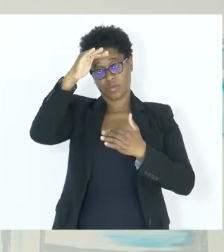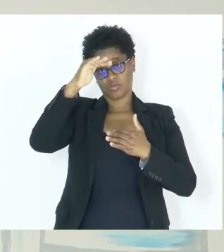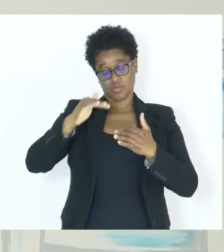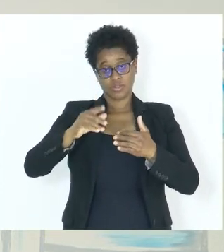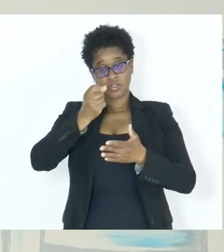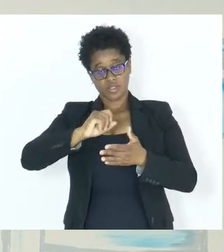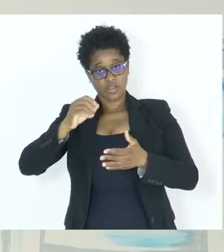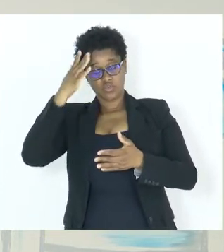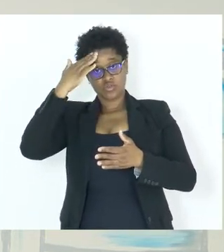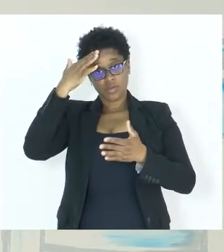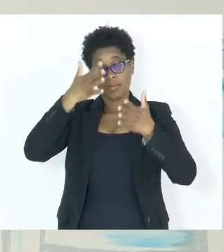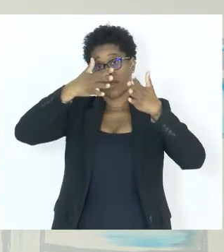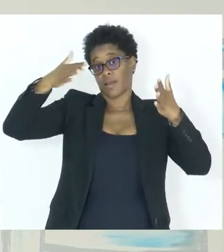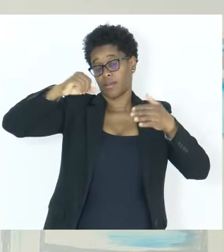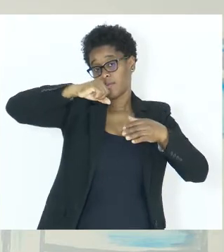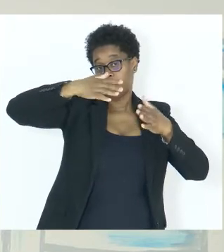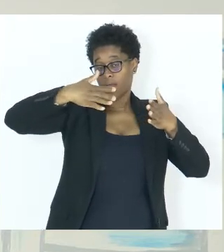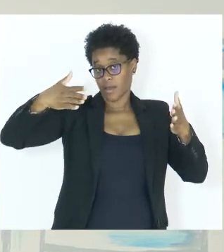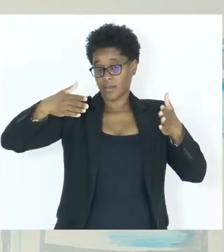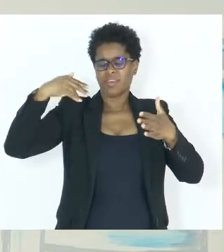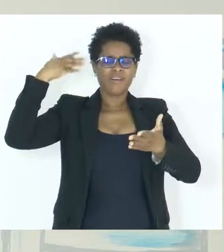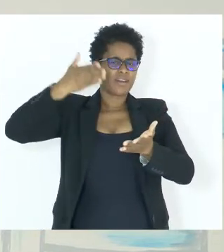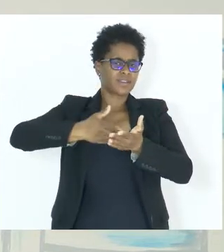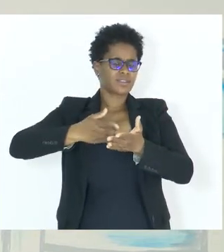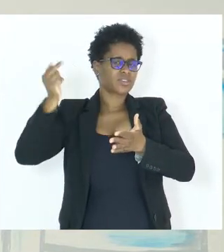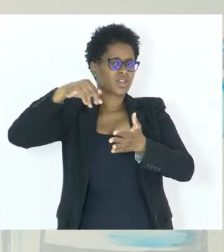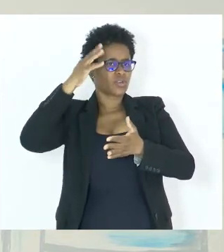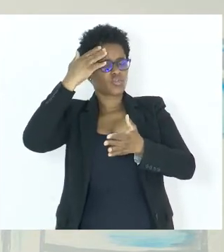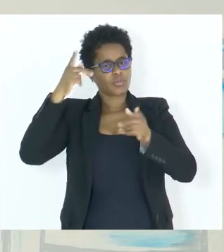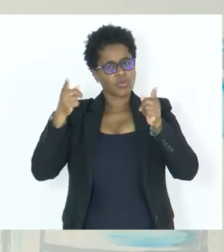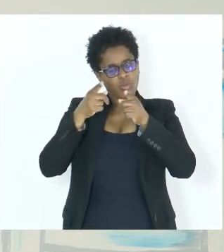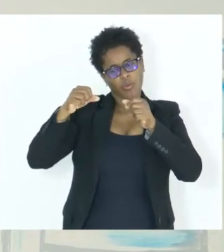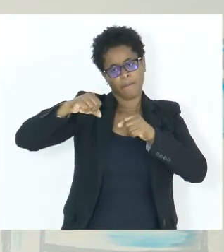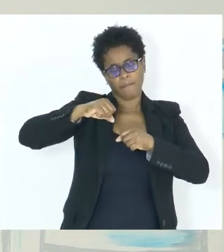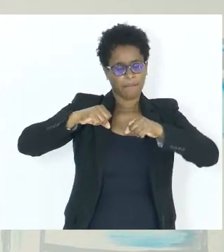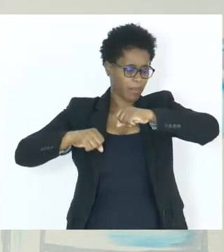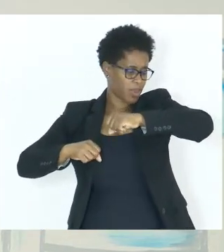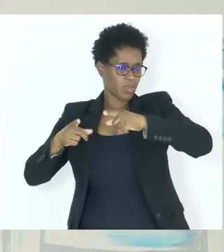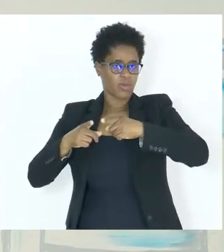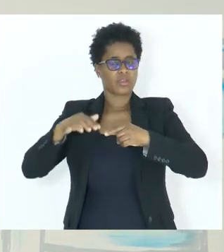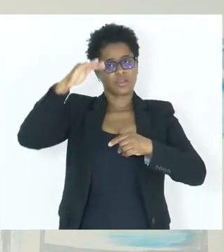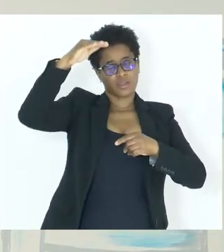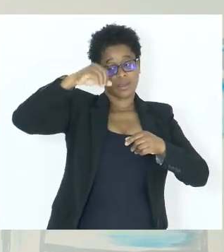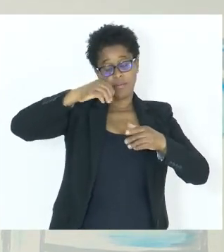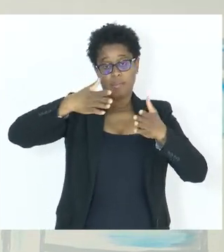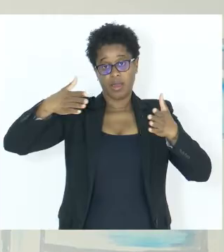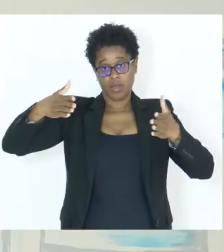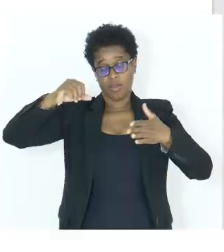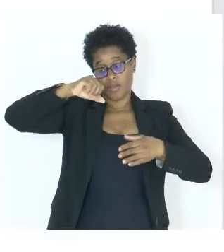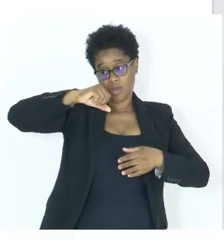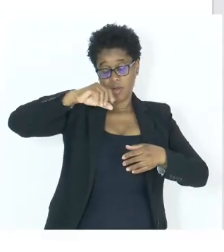número maior até chegar ao número menor, certo? Maior para menor.